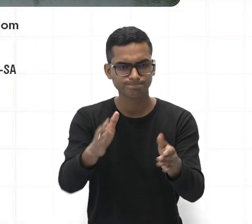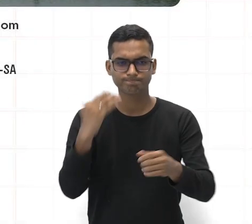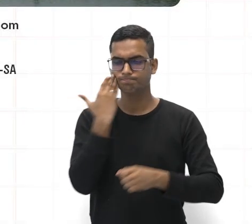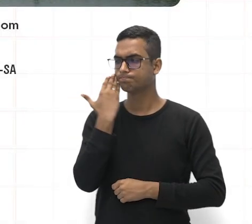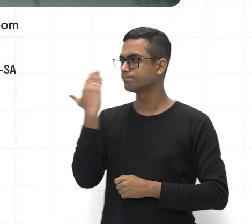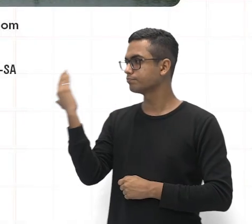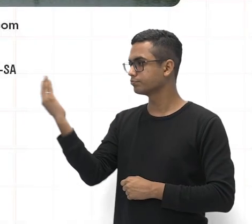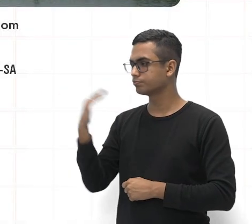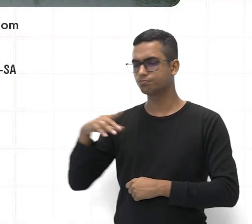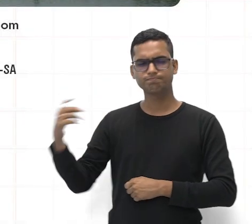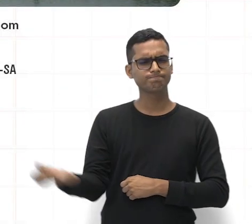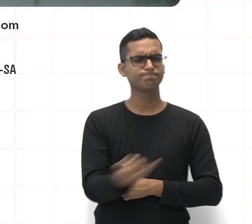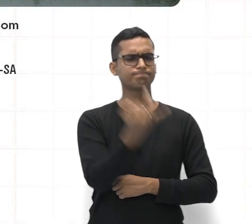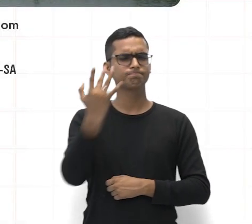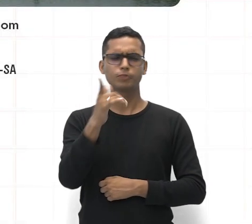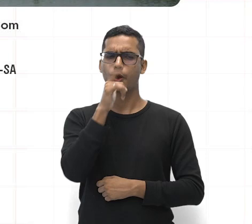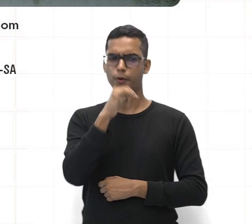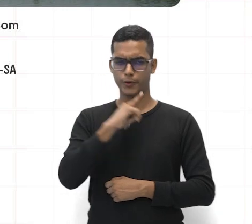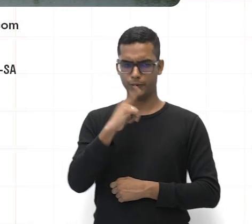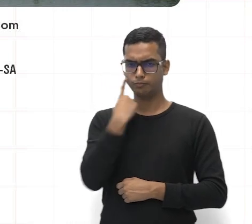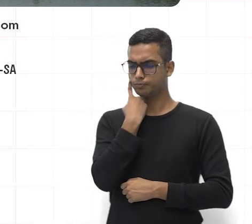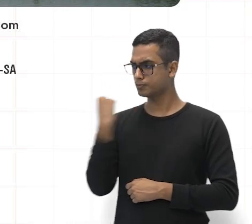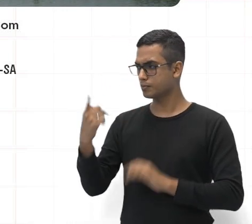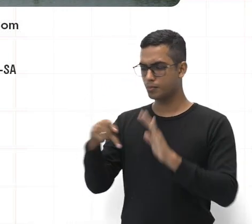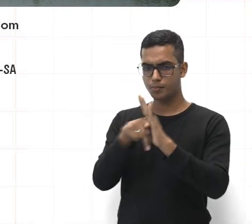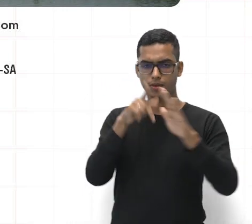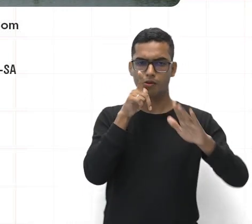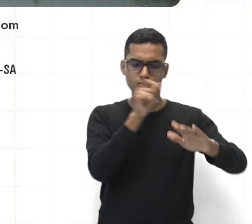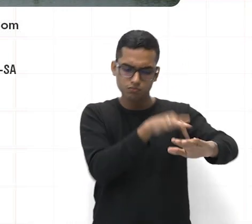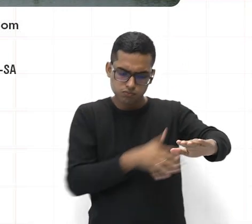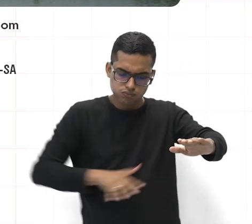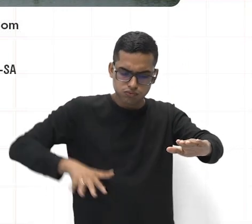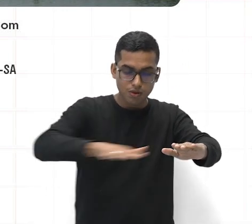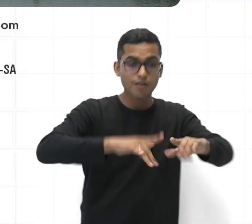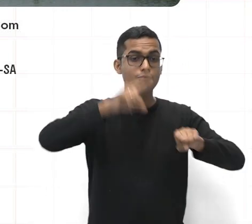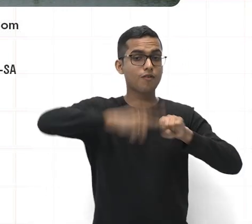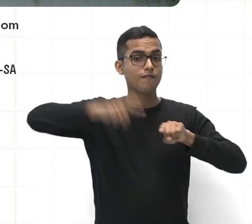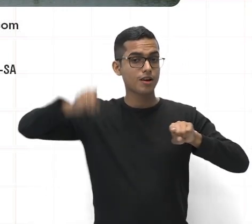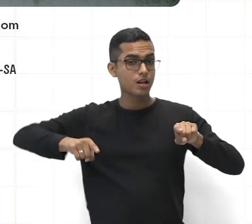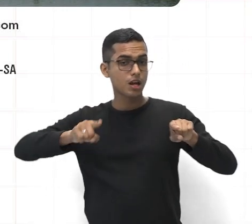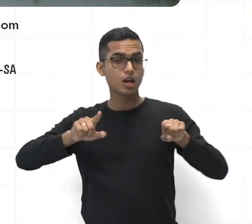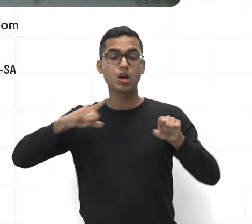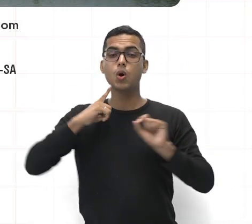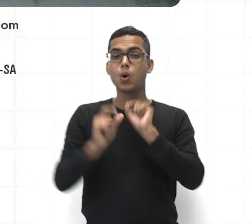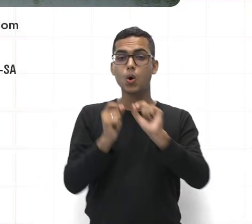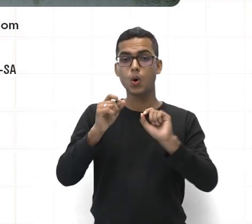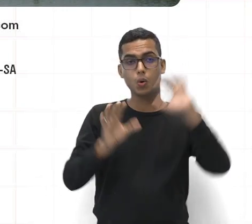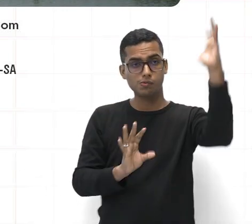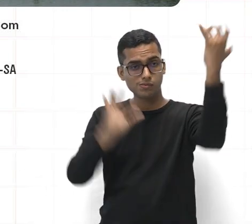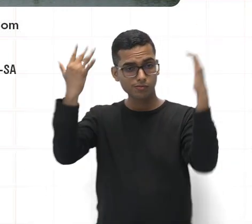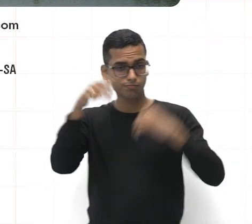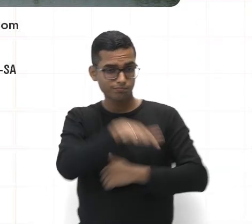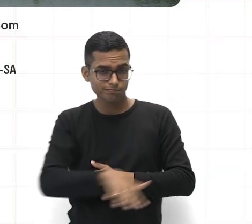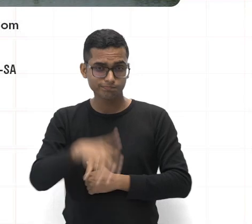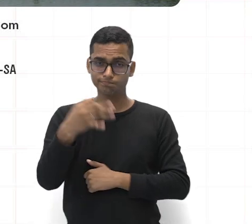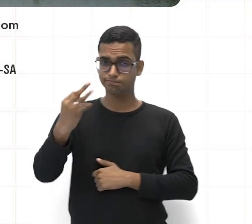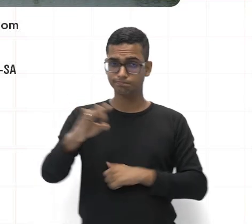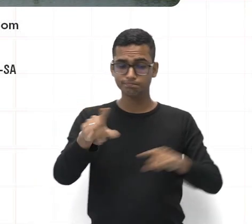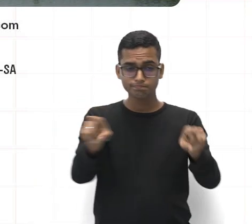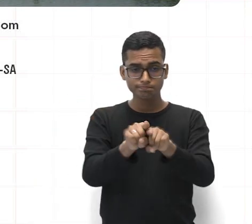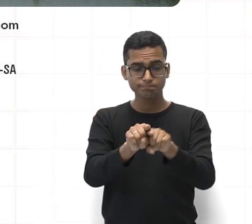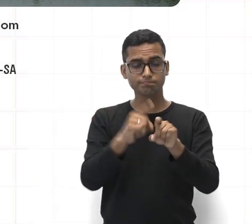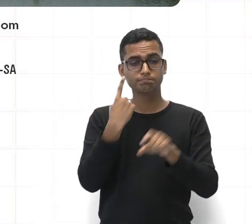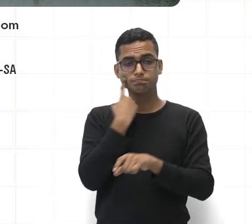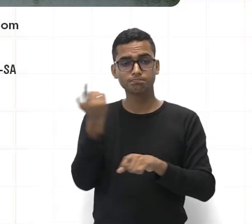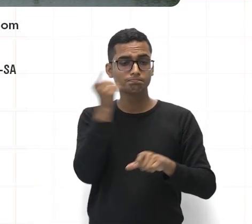rios, a quantidade de água presente em uma bacia, ela vai variar conforme o clima da região. E os rios, eles